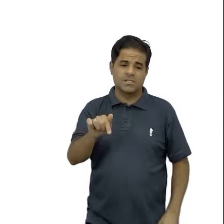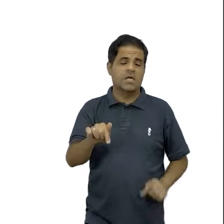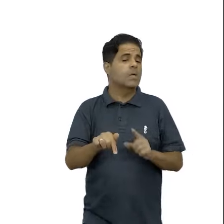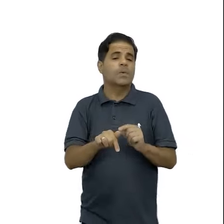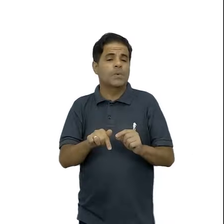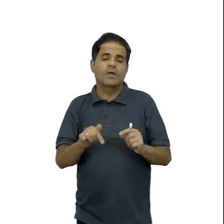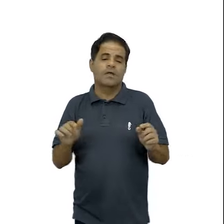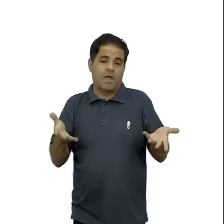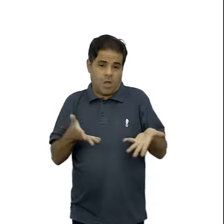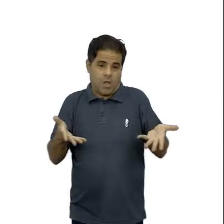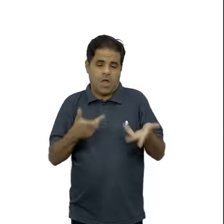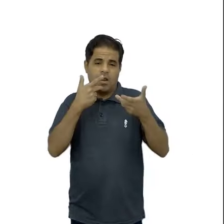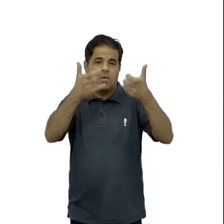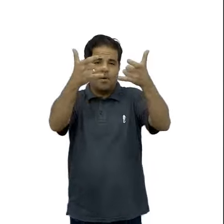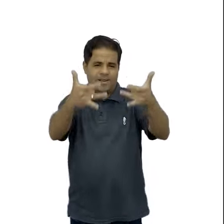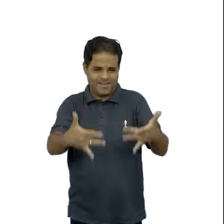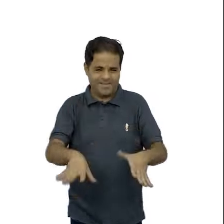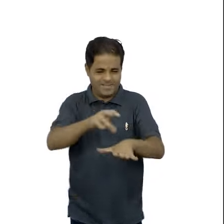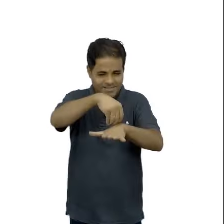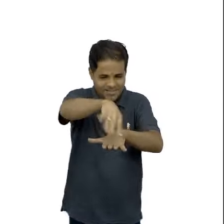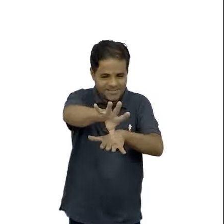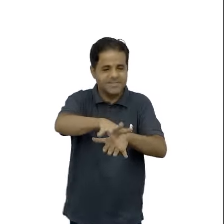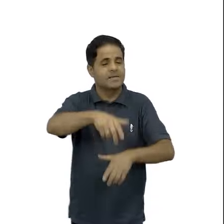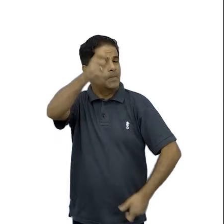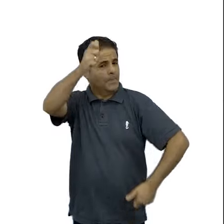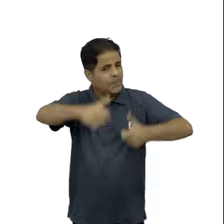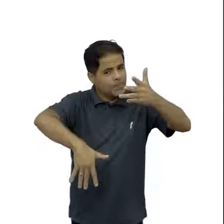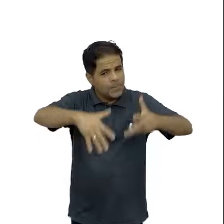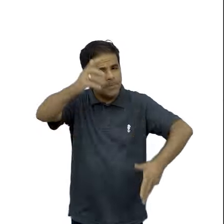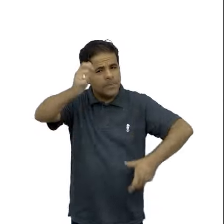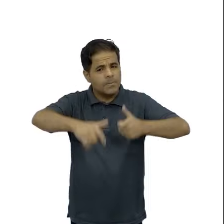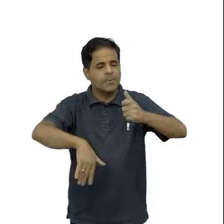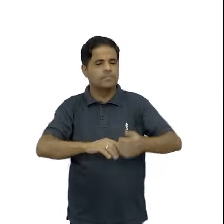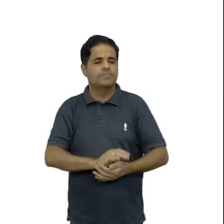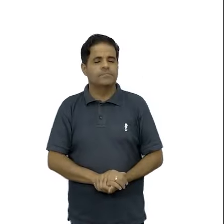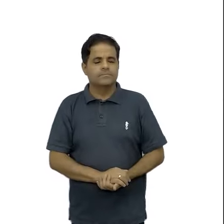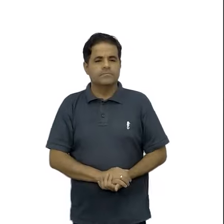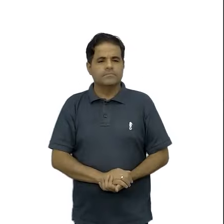que eu acabei de explicitar para vocês.